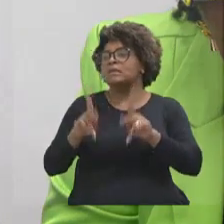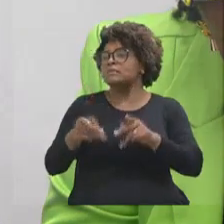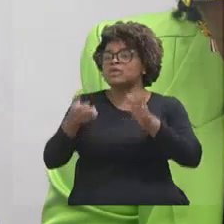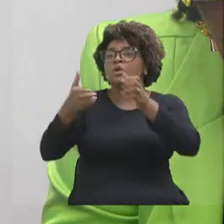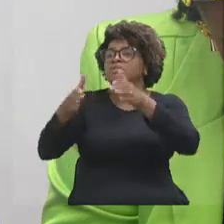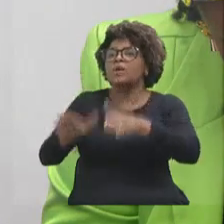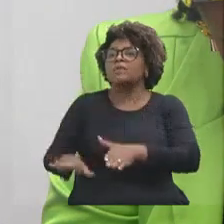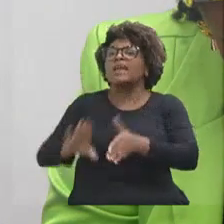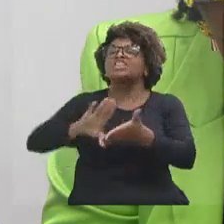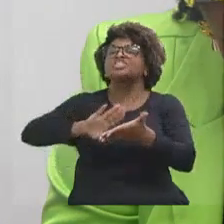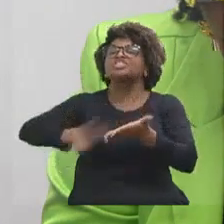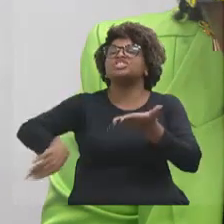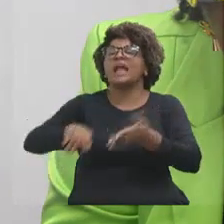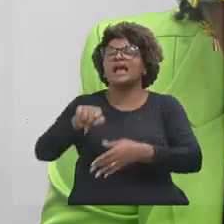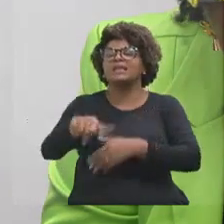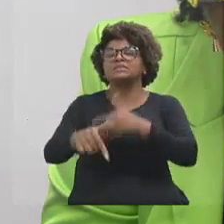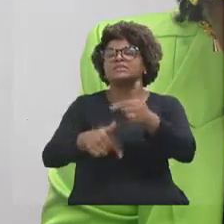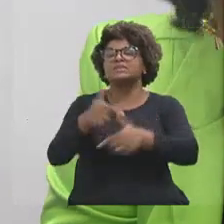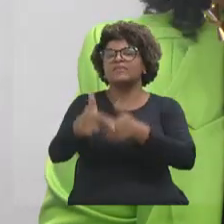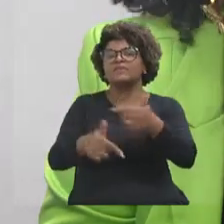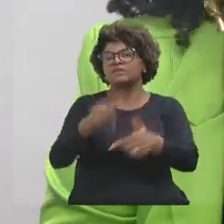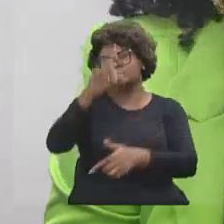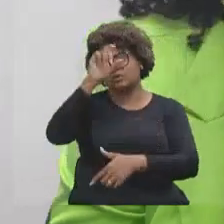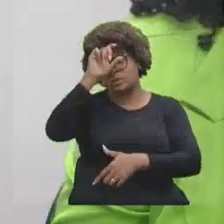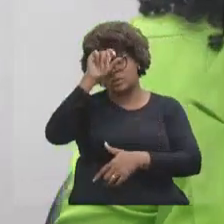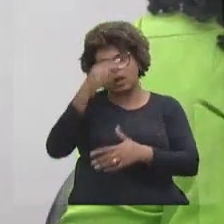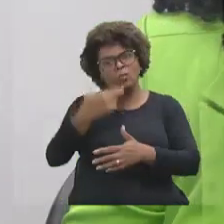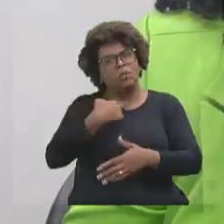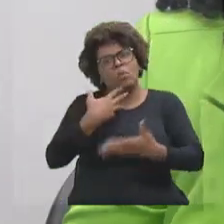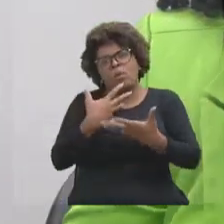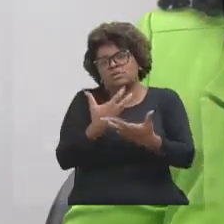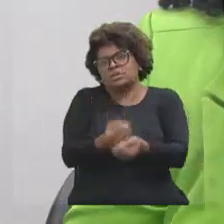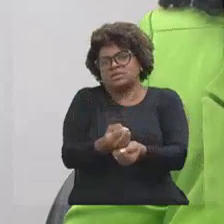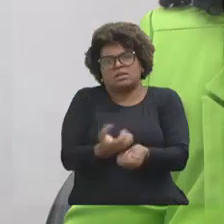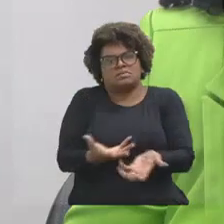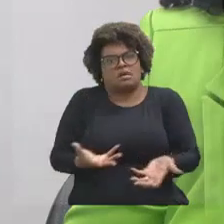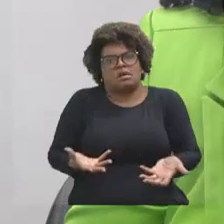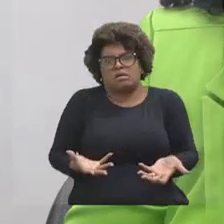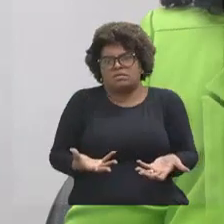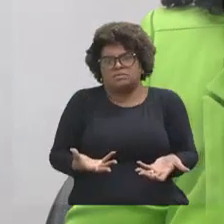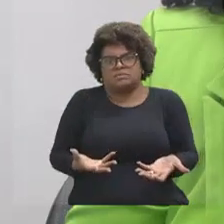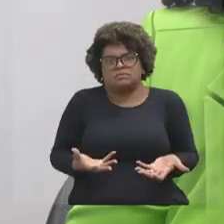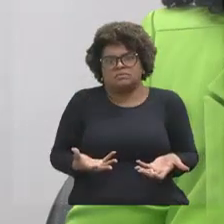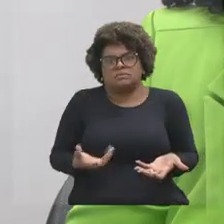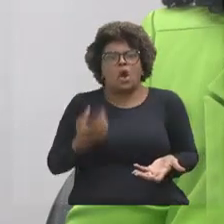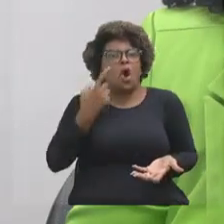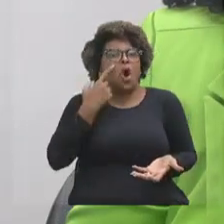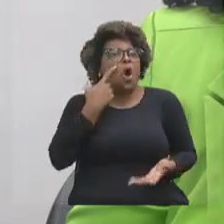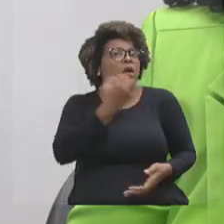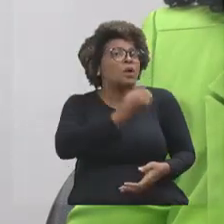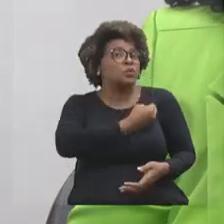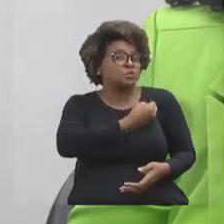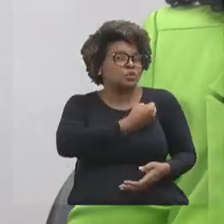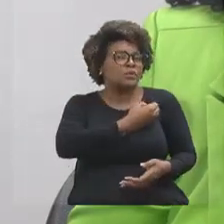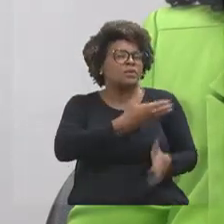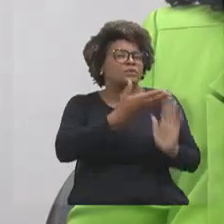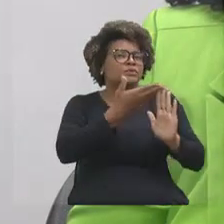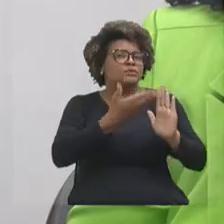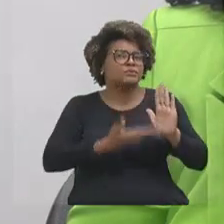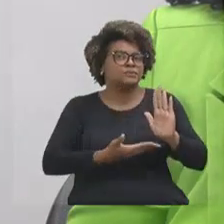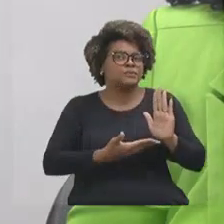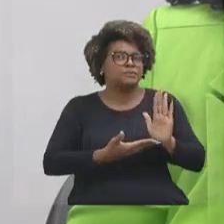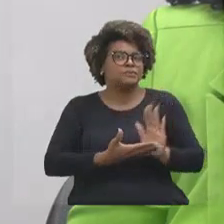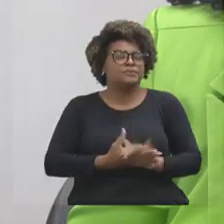isso é inaceitável essa situação vamos para os números acho que é importante falar aqui